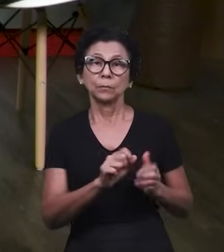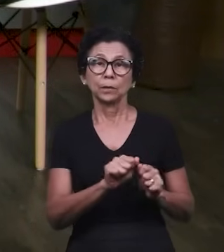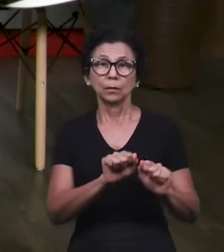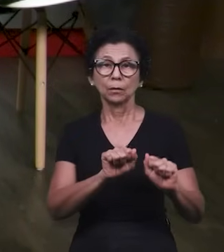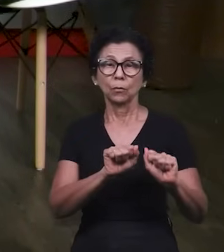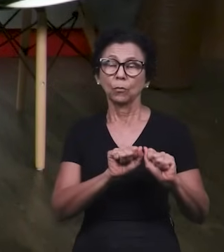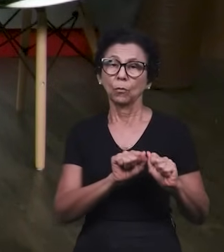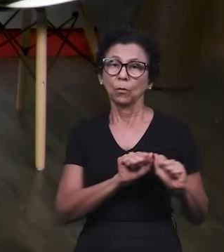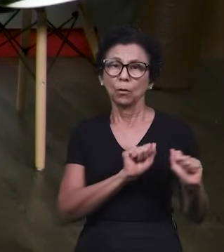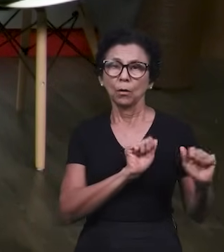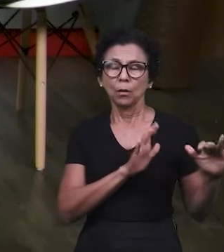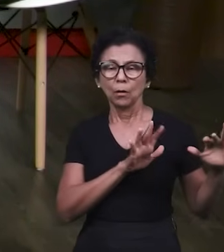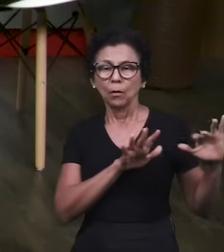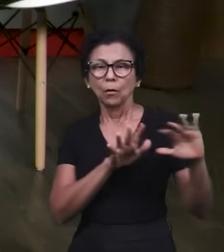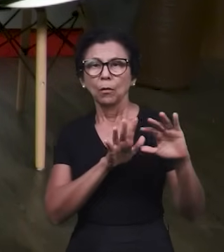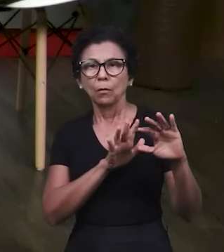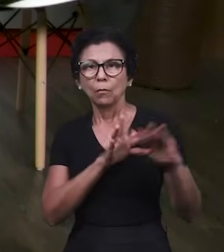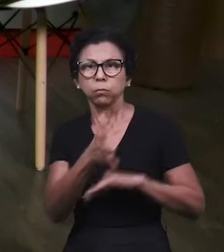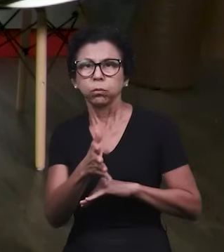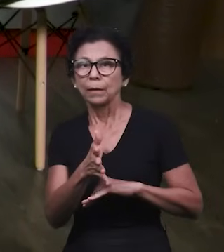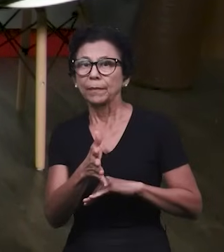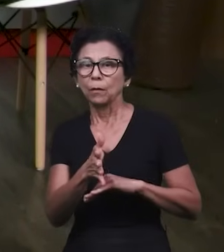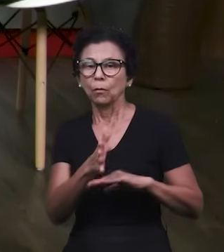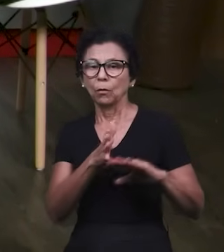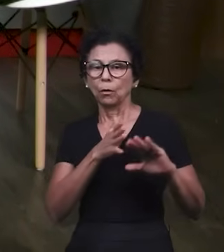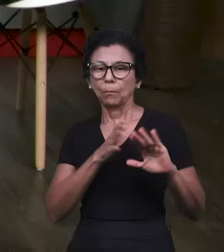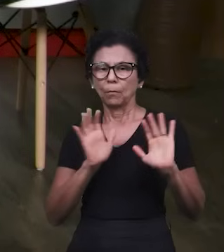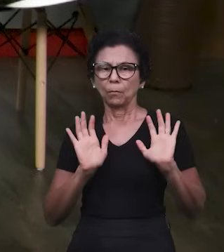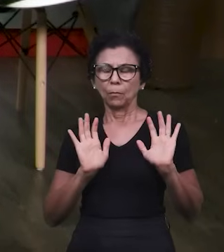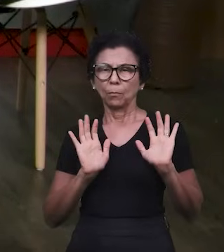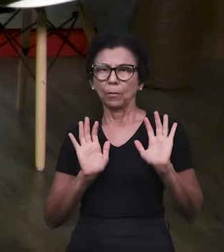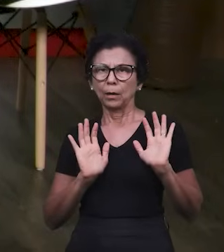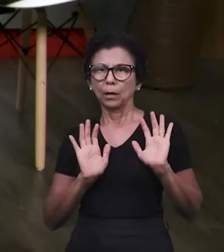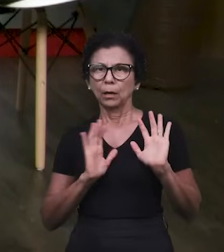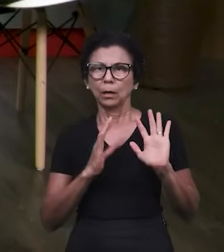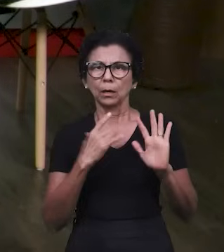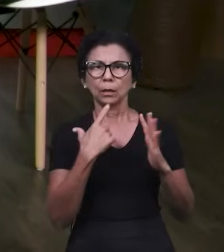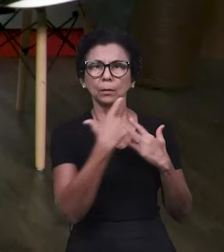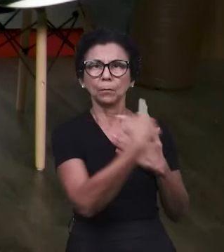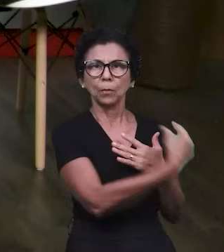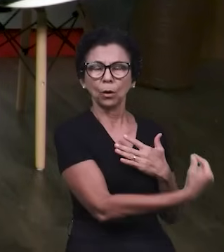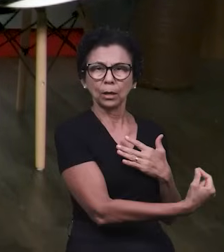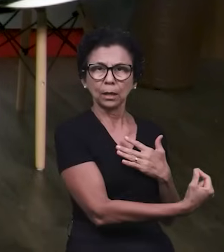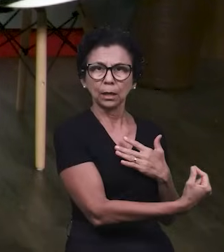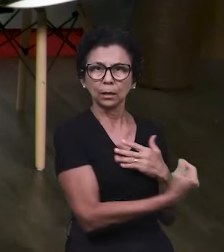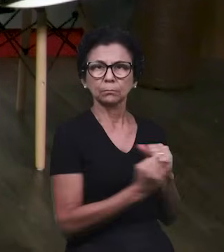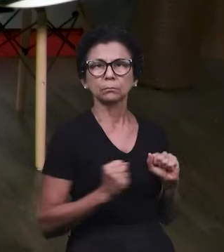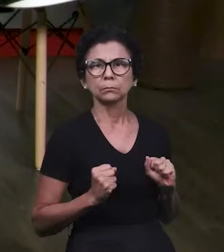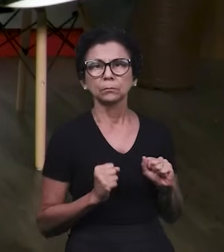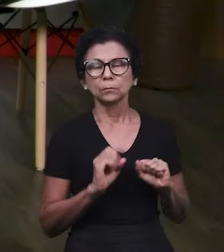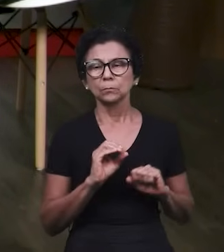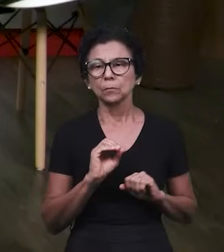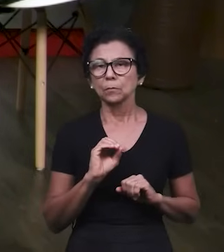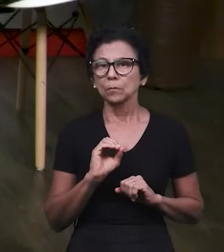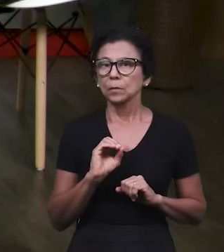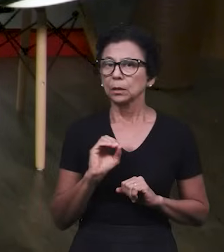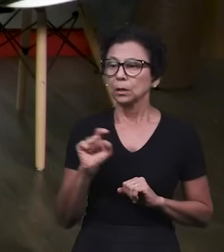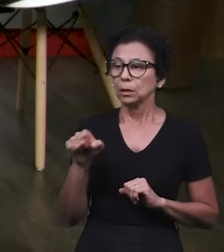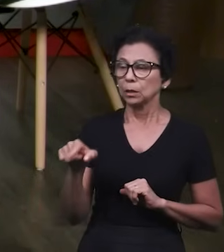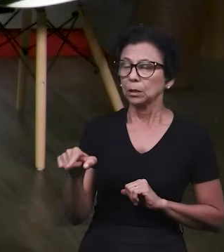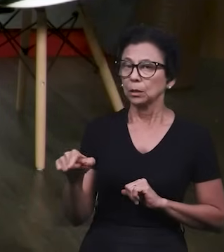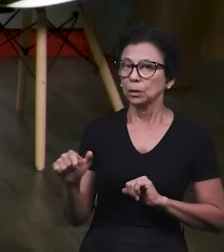de acordo com aquilo que era orientado pelo toque e agia.